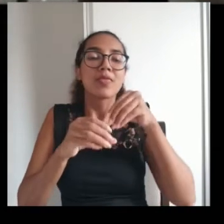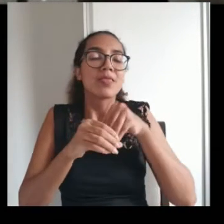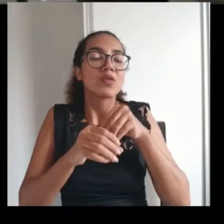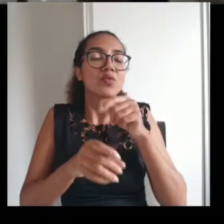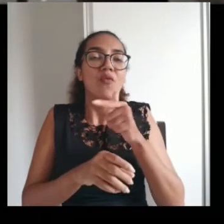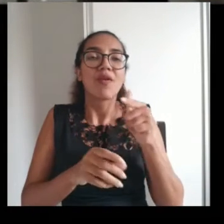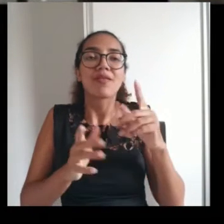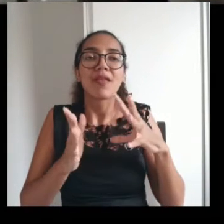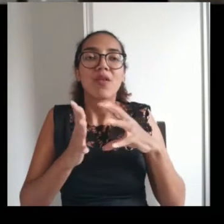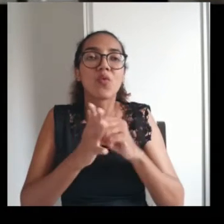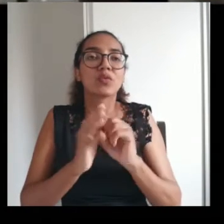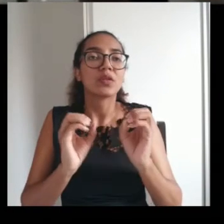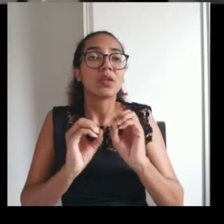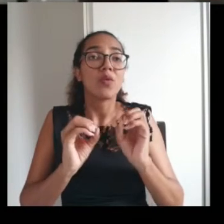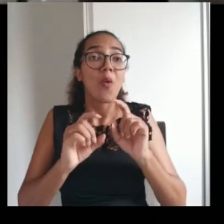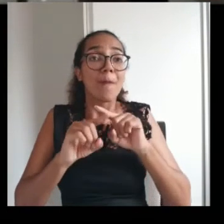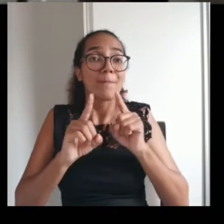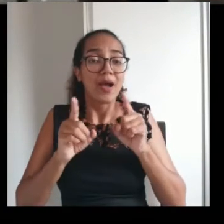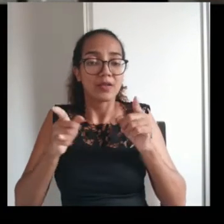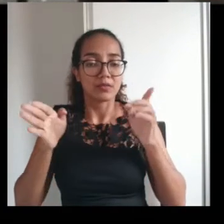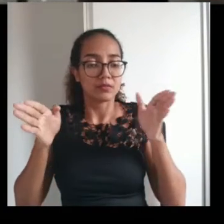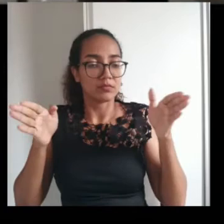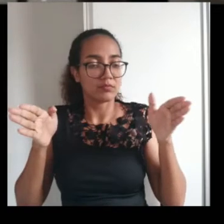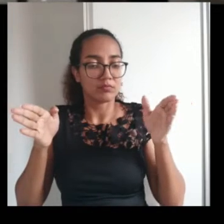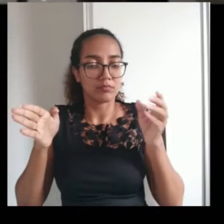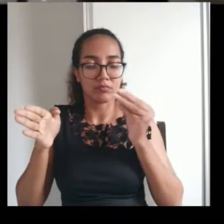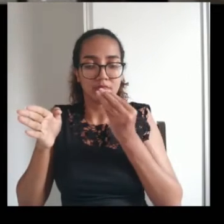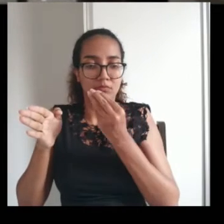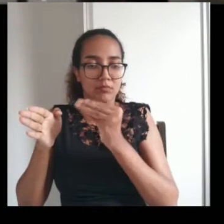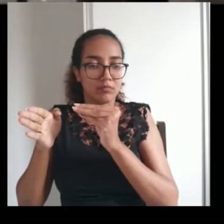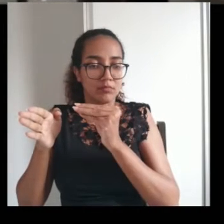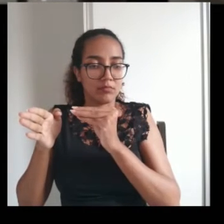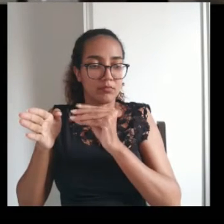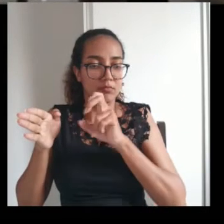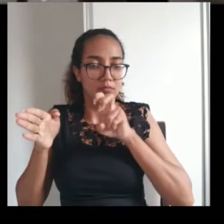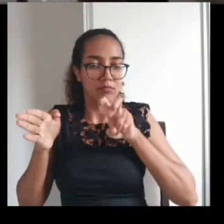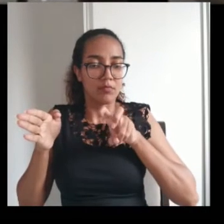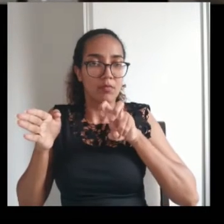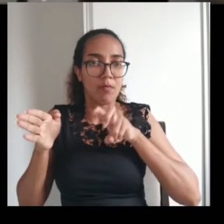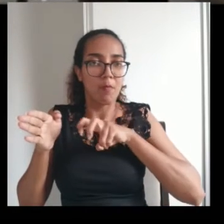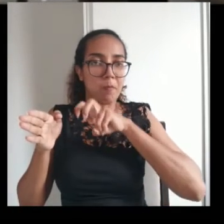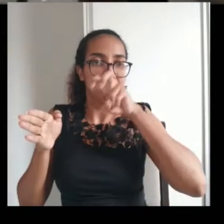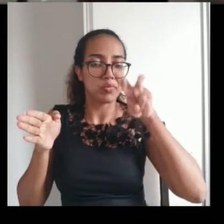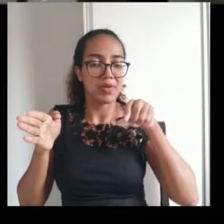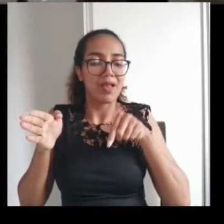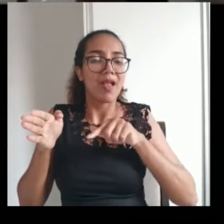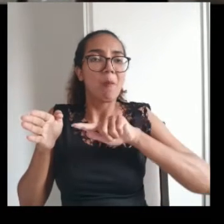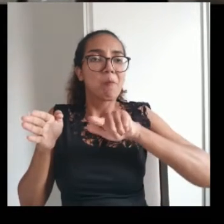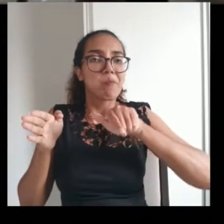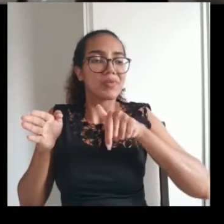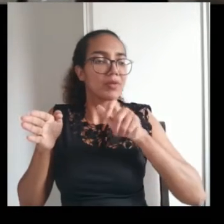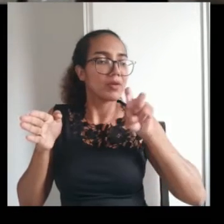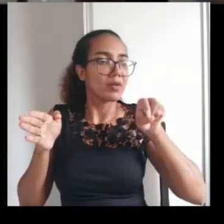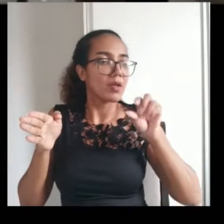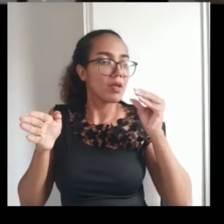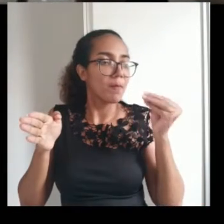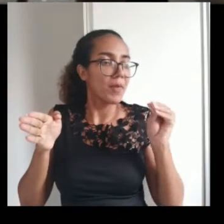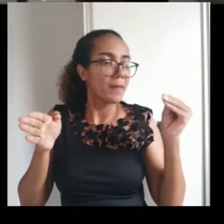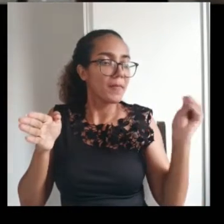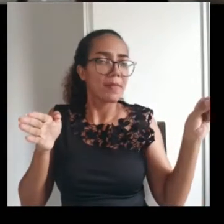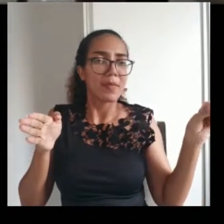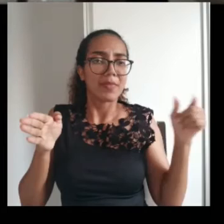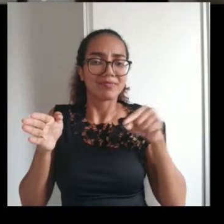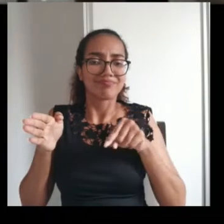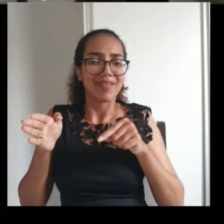ficar um buraco aqui nesse array, certo? Vai ficar um buraco. E aí fica nesse buraco aqui, e eu não vou conseguir,